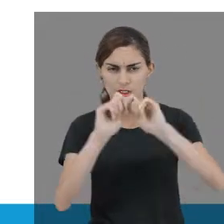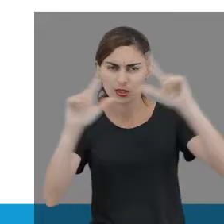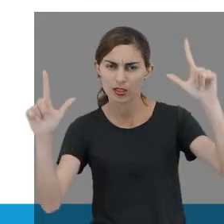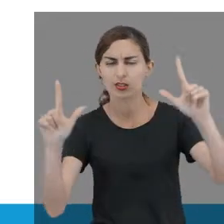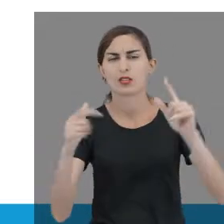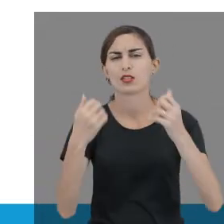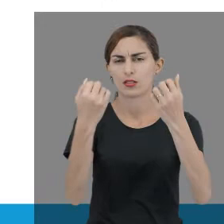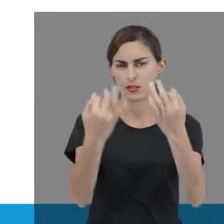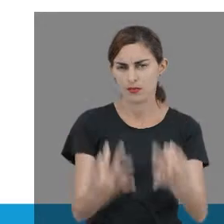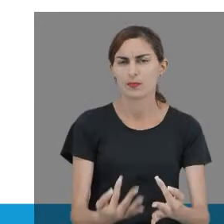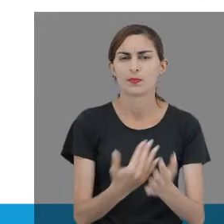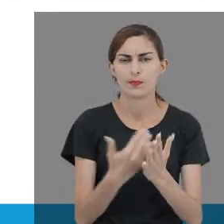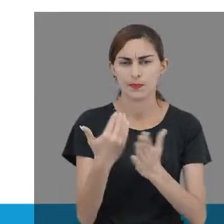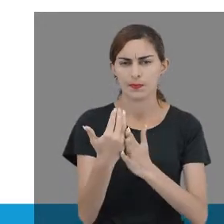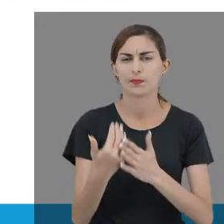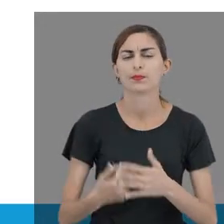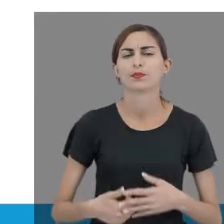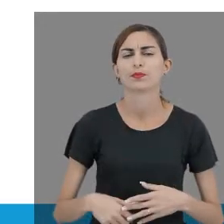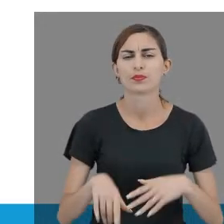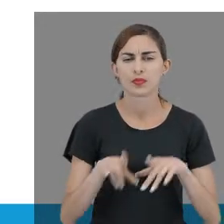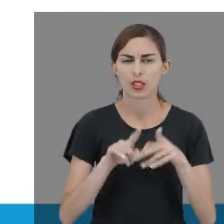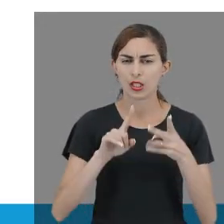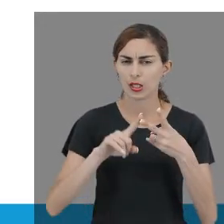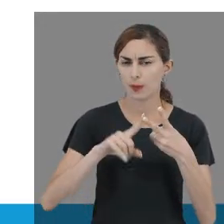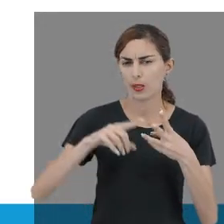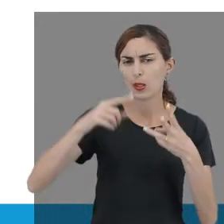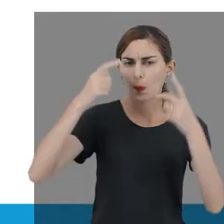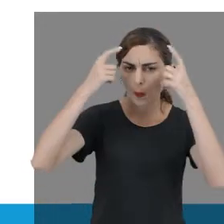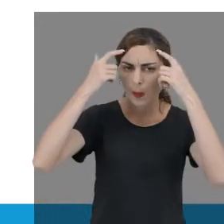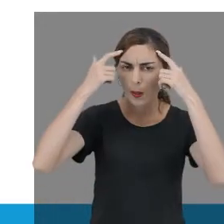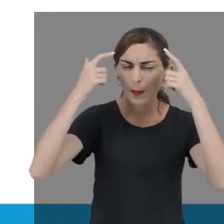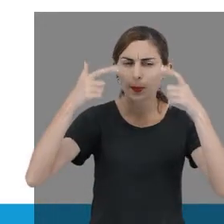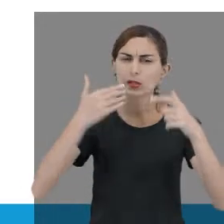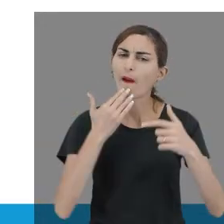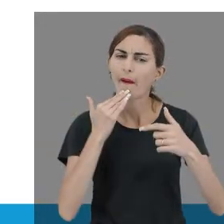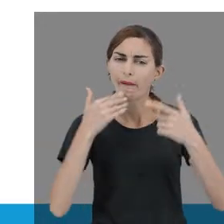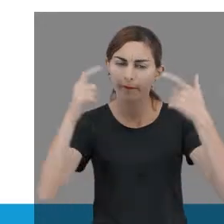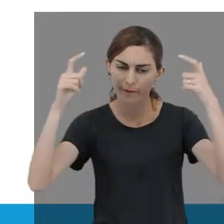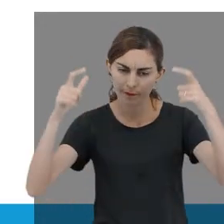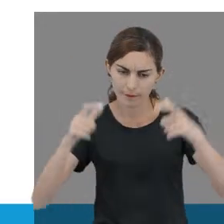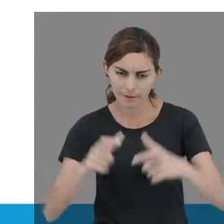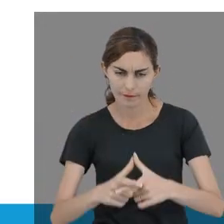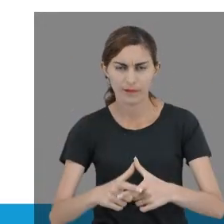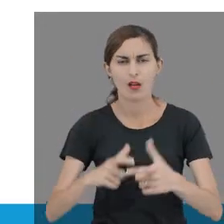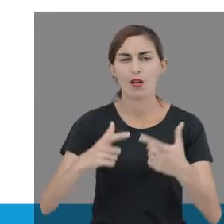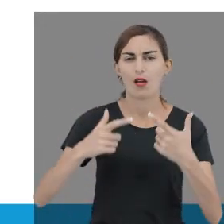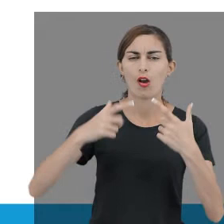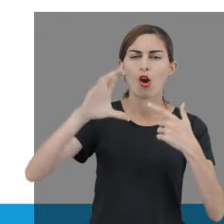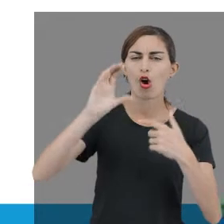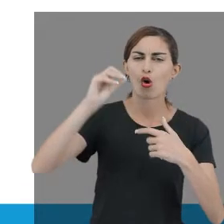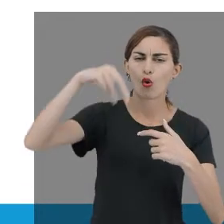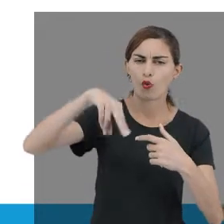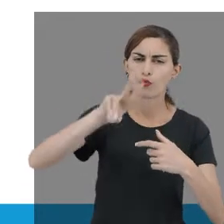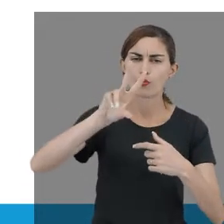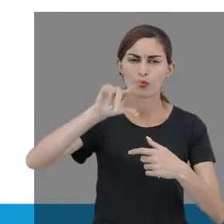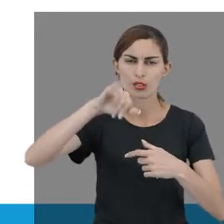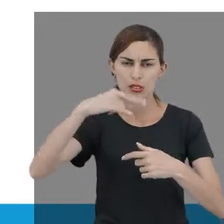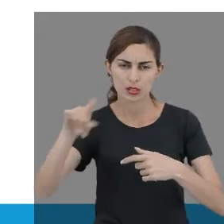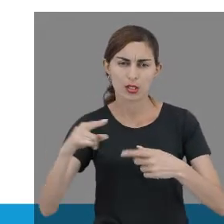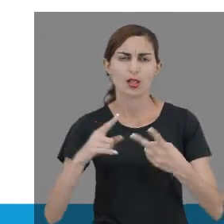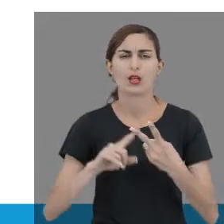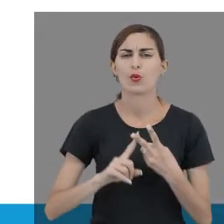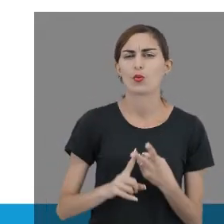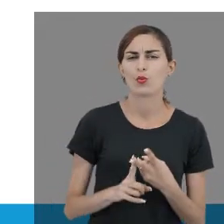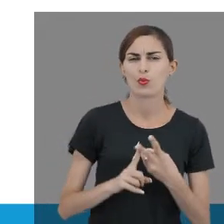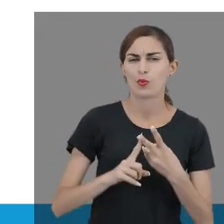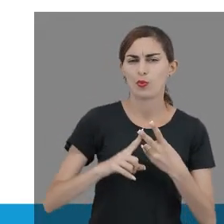manifestações clínicas mais evidentes incluem o quê? Além da microcefalia, malformação da cabeça, convulsões, problemas de